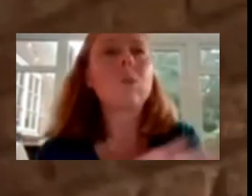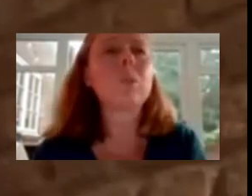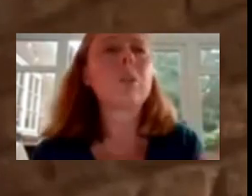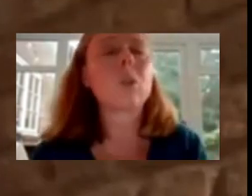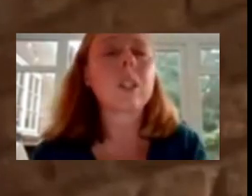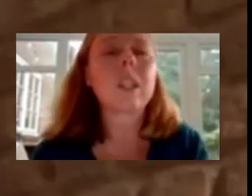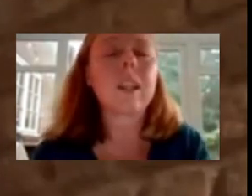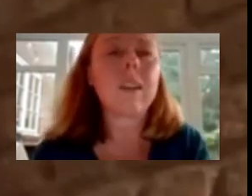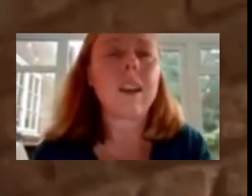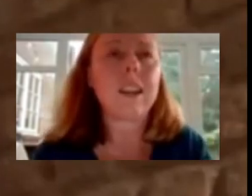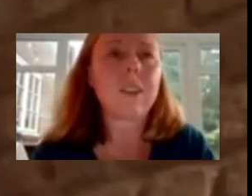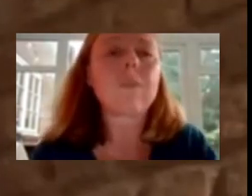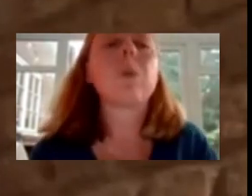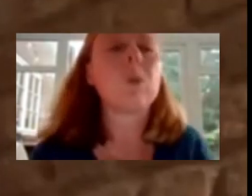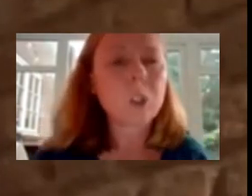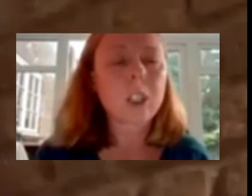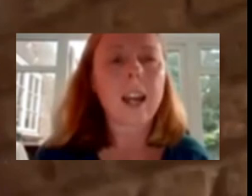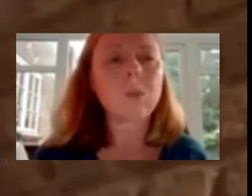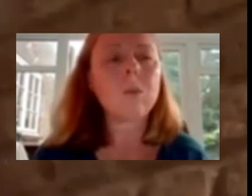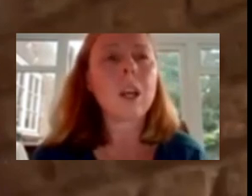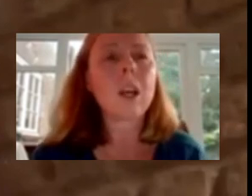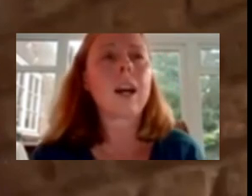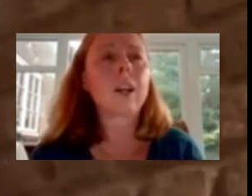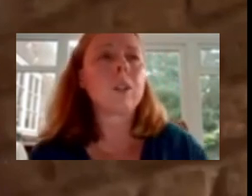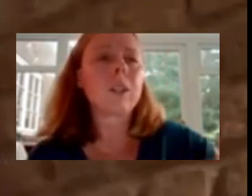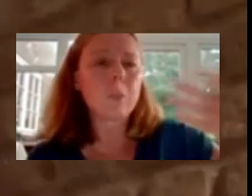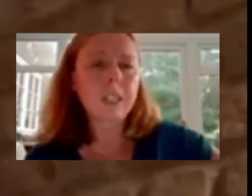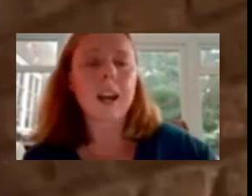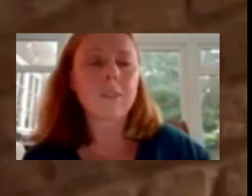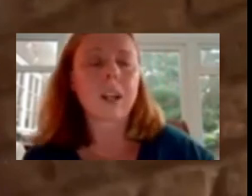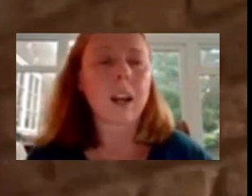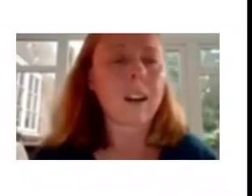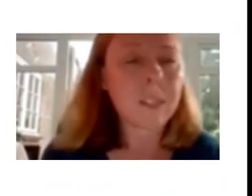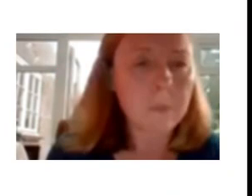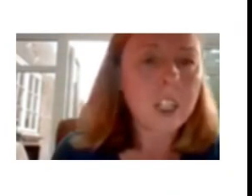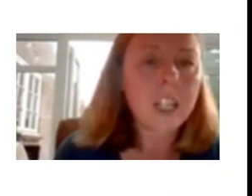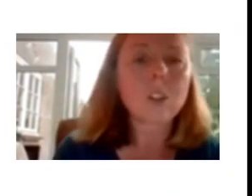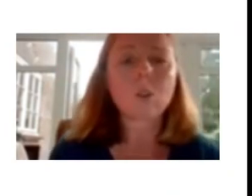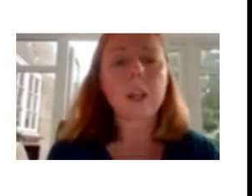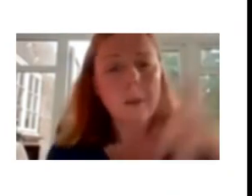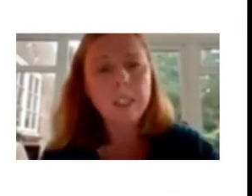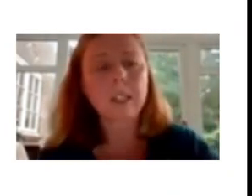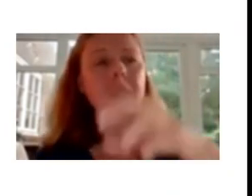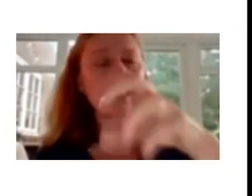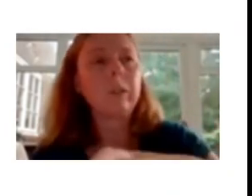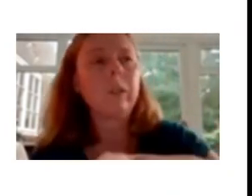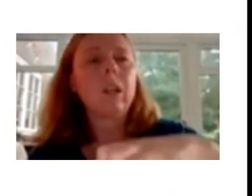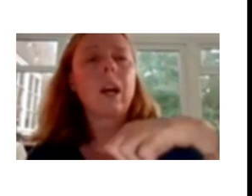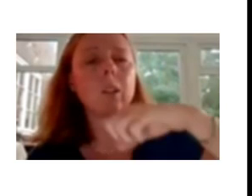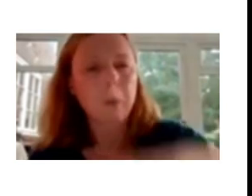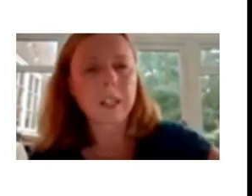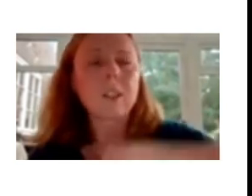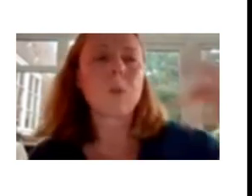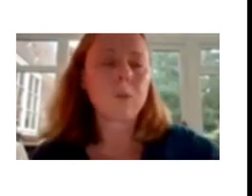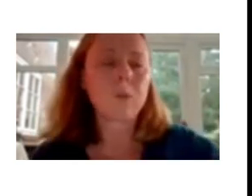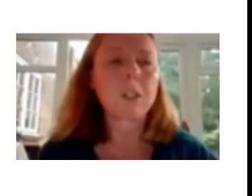que é o tipo de coisa que ele ficava muito frustrado quando ele começava a fazer pesquisas sobre a representação